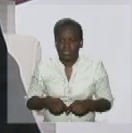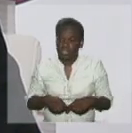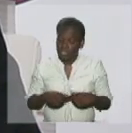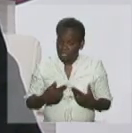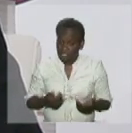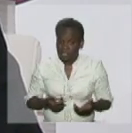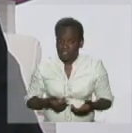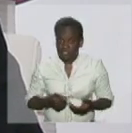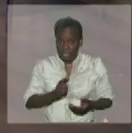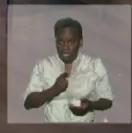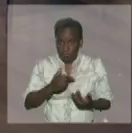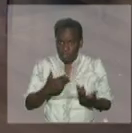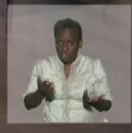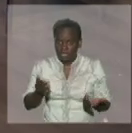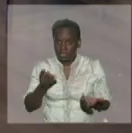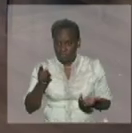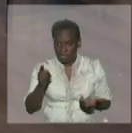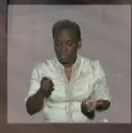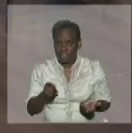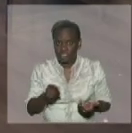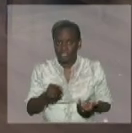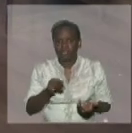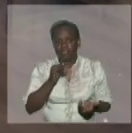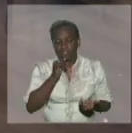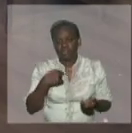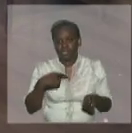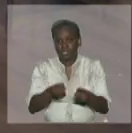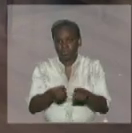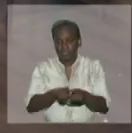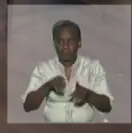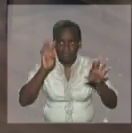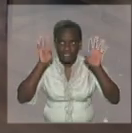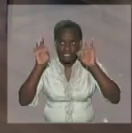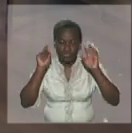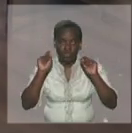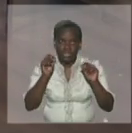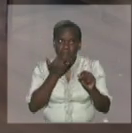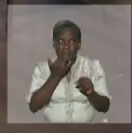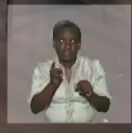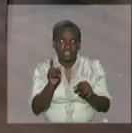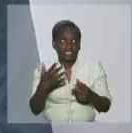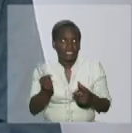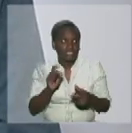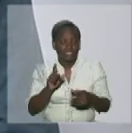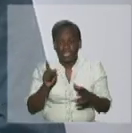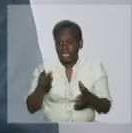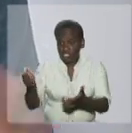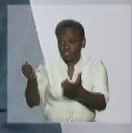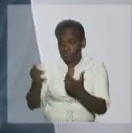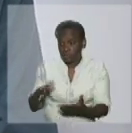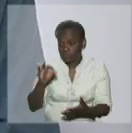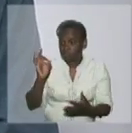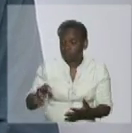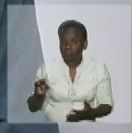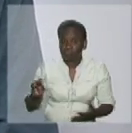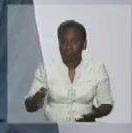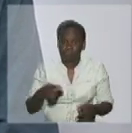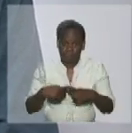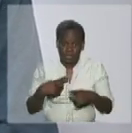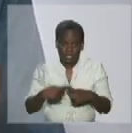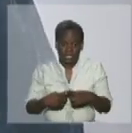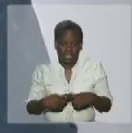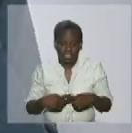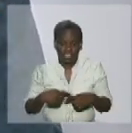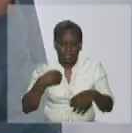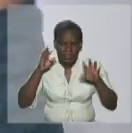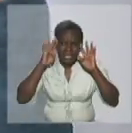né? Tem alguma coisa para você? Eu estava aqui pensando o que é imperdoável, mas eu acho que a Babi definiu muito bem isso, assim.